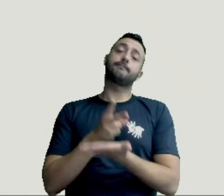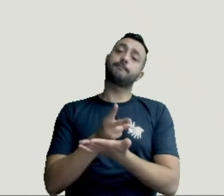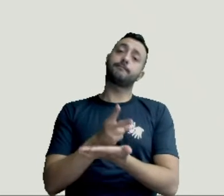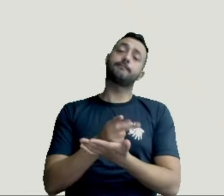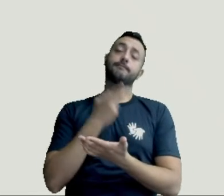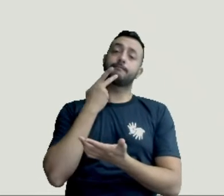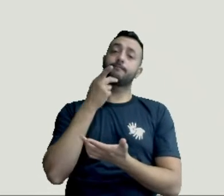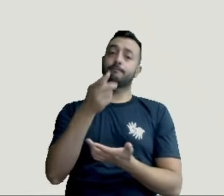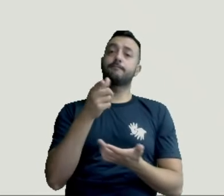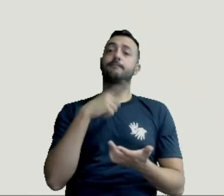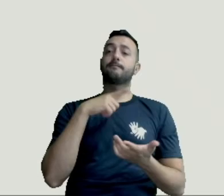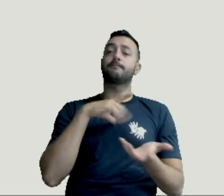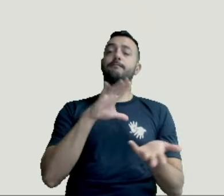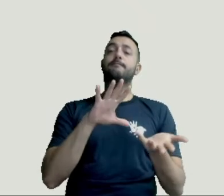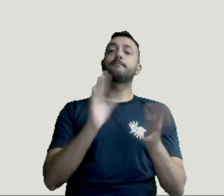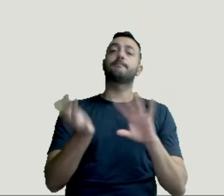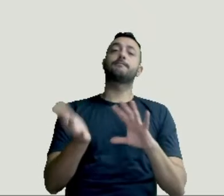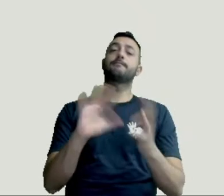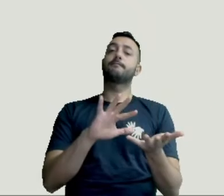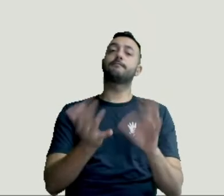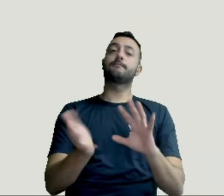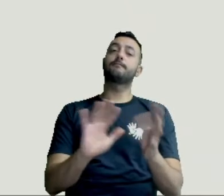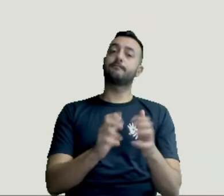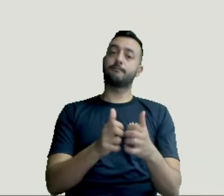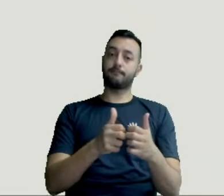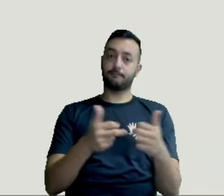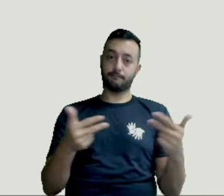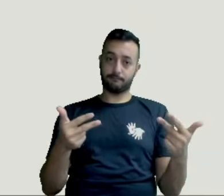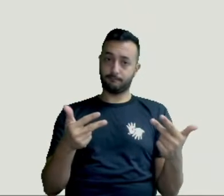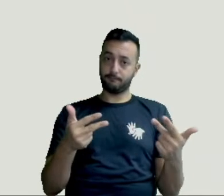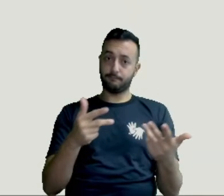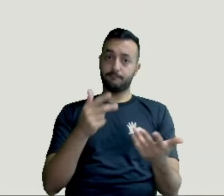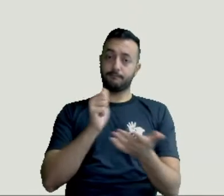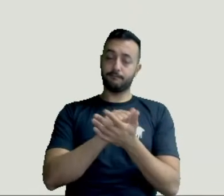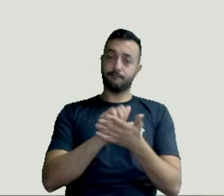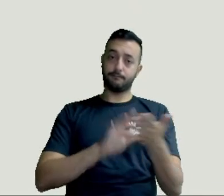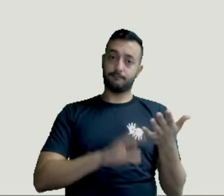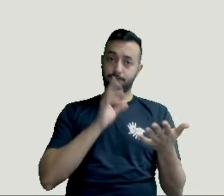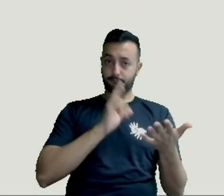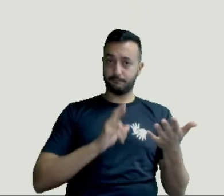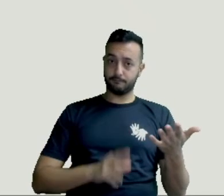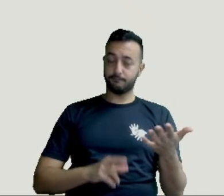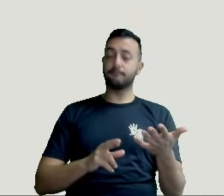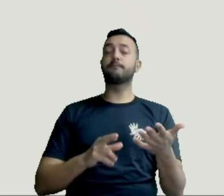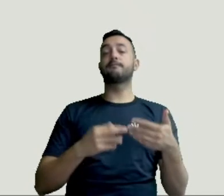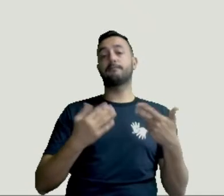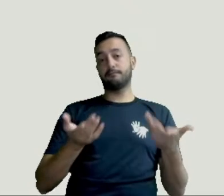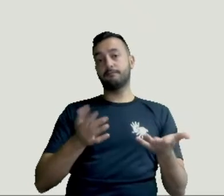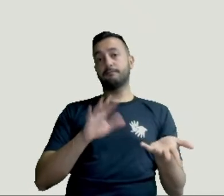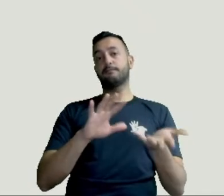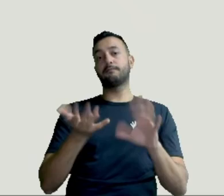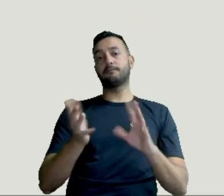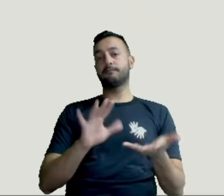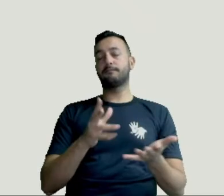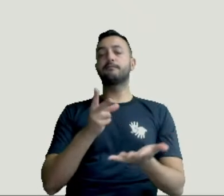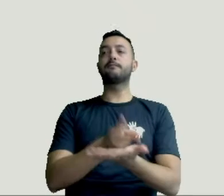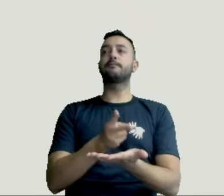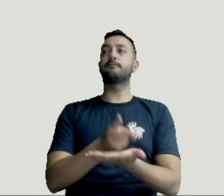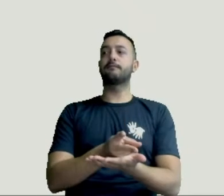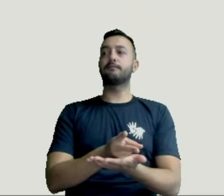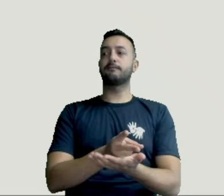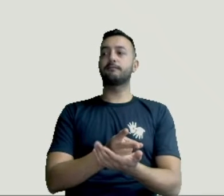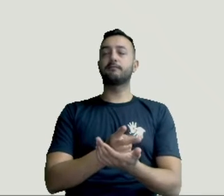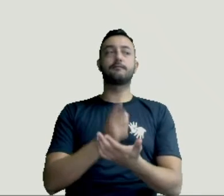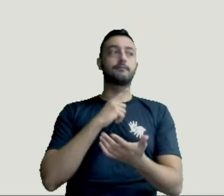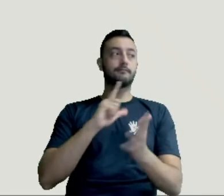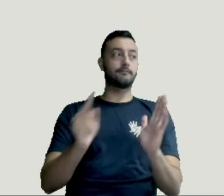dizer que você fazer uma variação de alguma coisa no exercício, perguntar para vocês, a variação vai ser sempre assim.